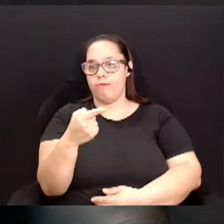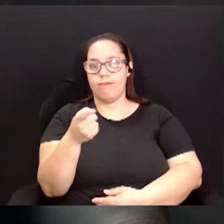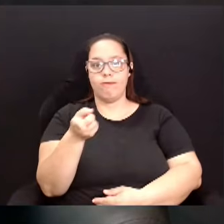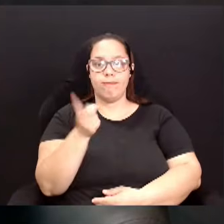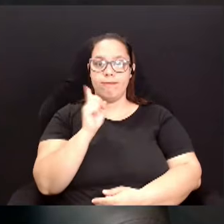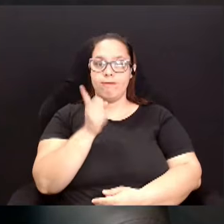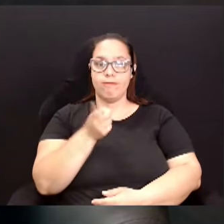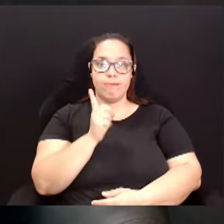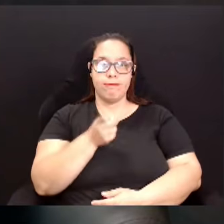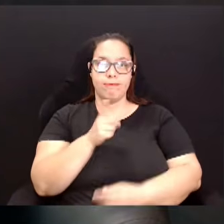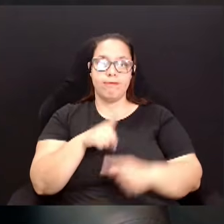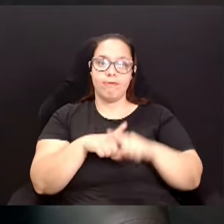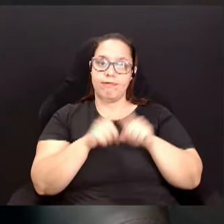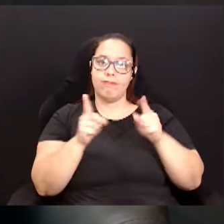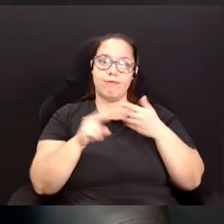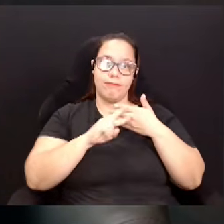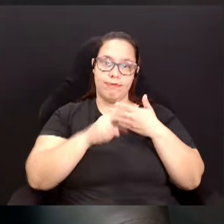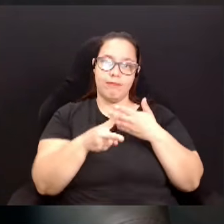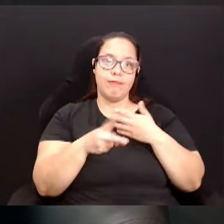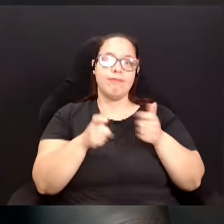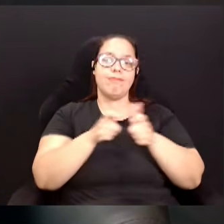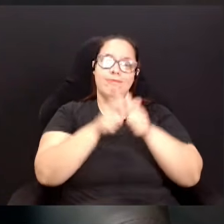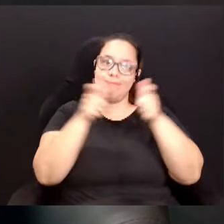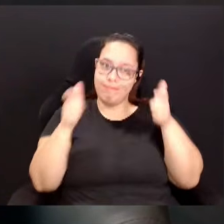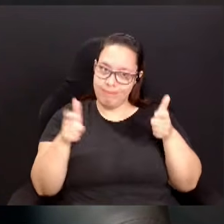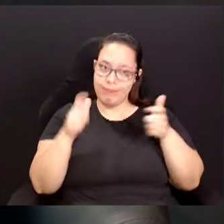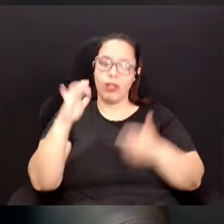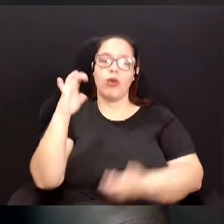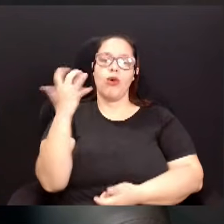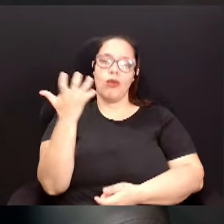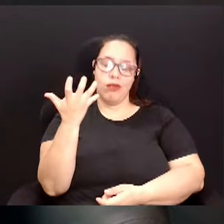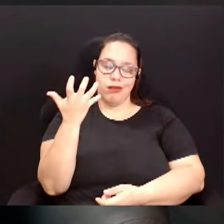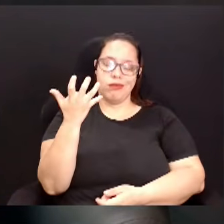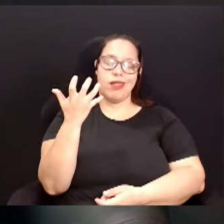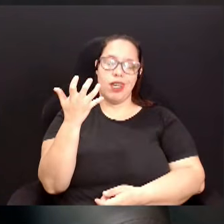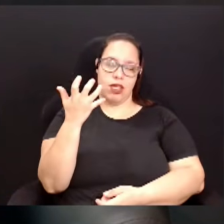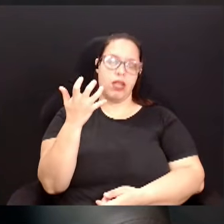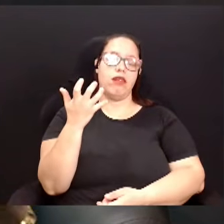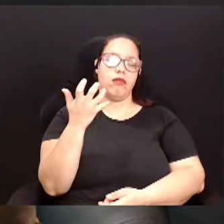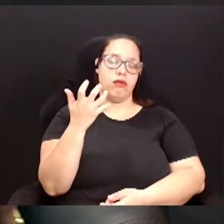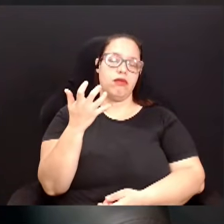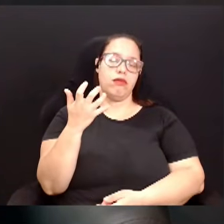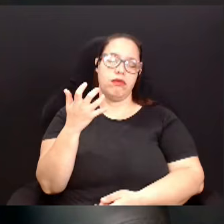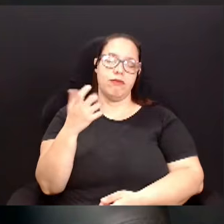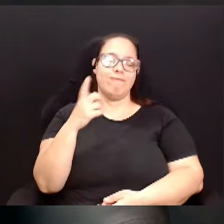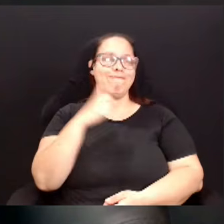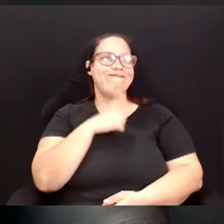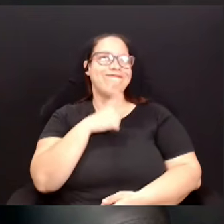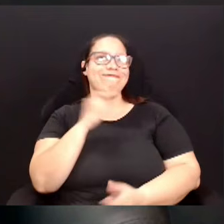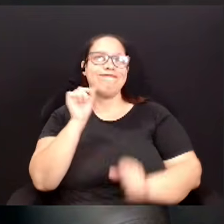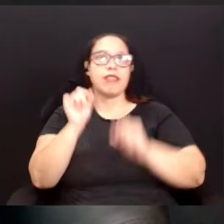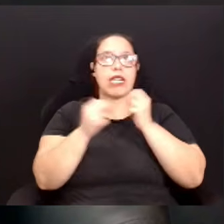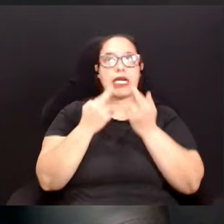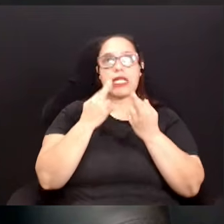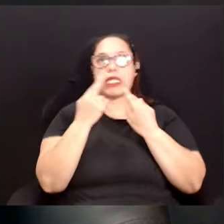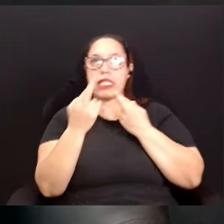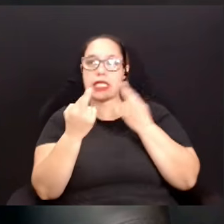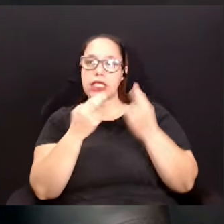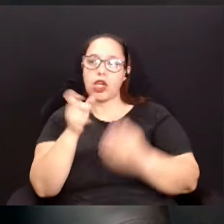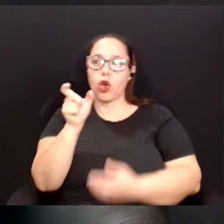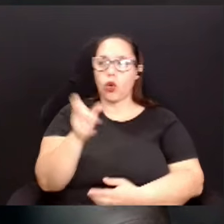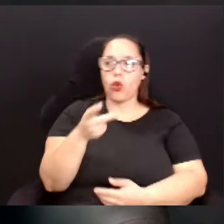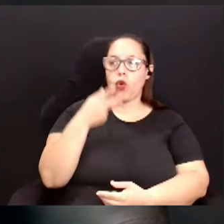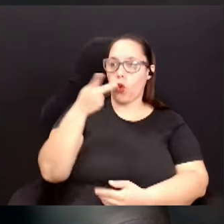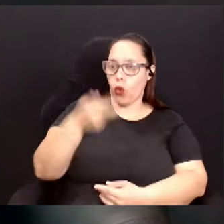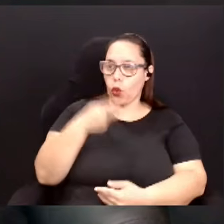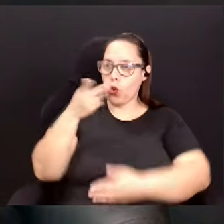o impacto é grande, né? A tendência é que quando a gente tem ali uma relação onde só uma voz vai